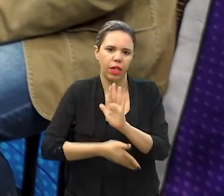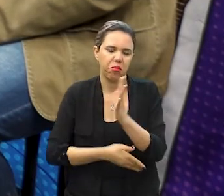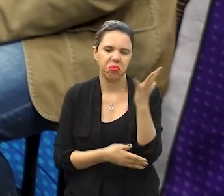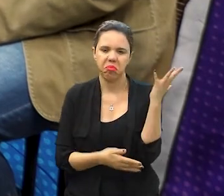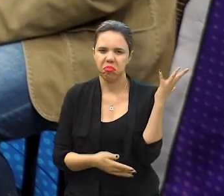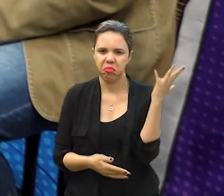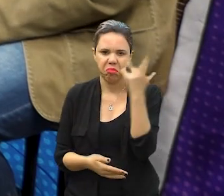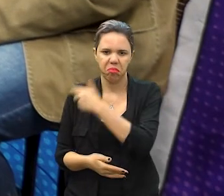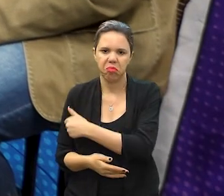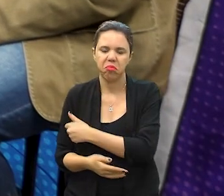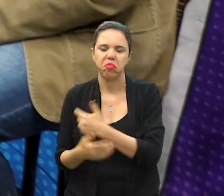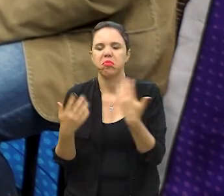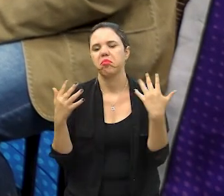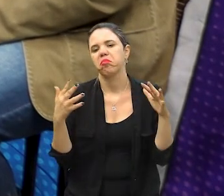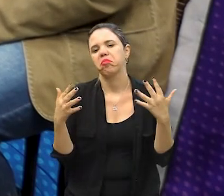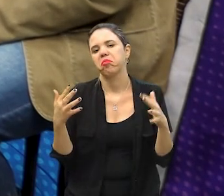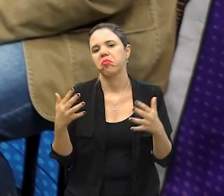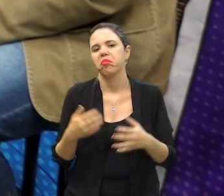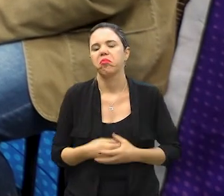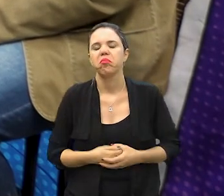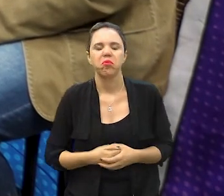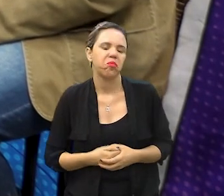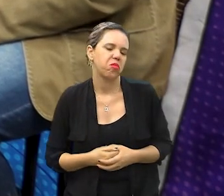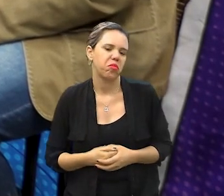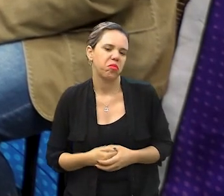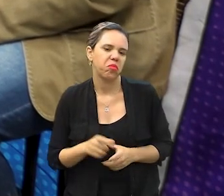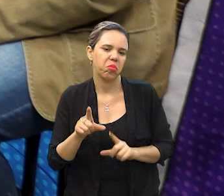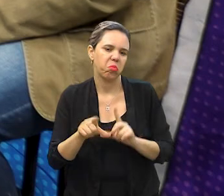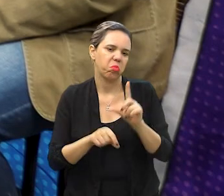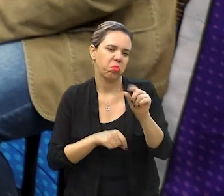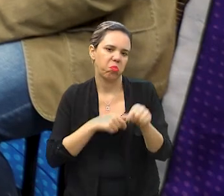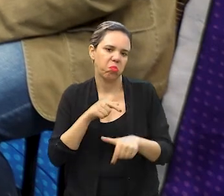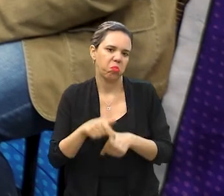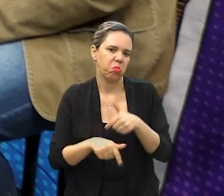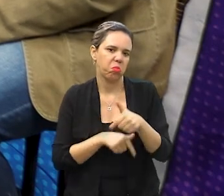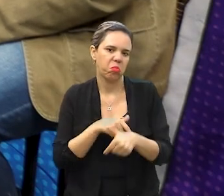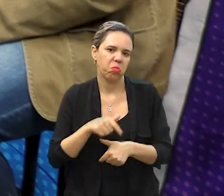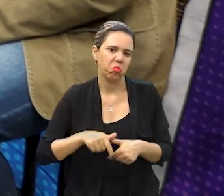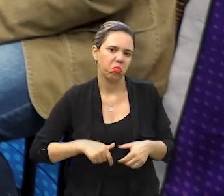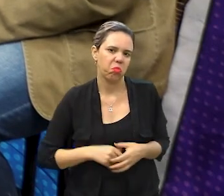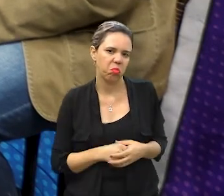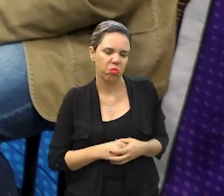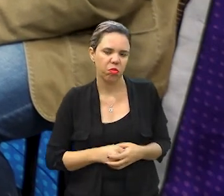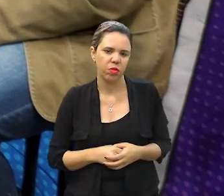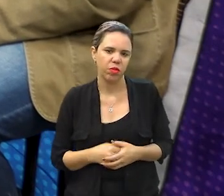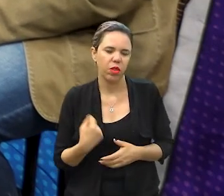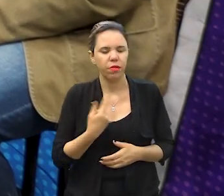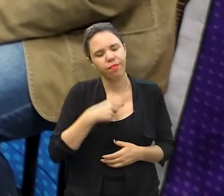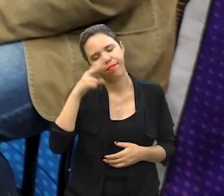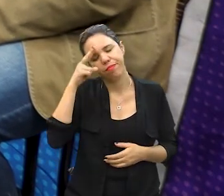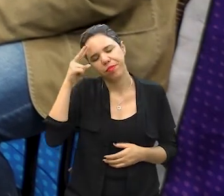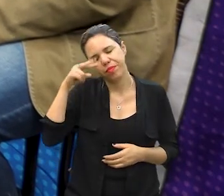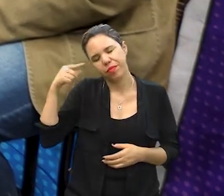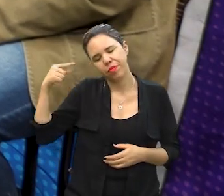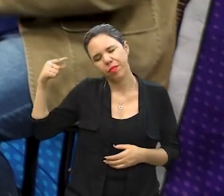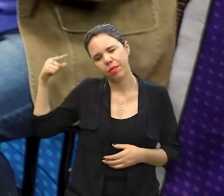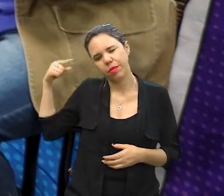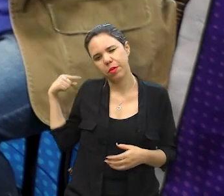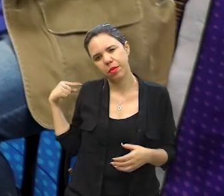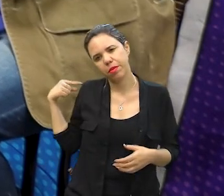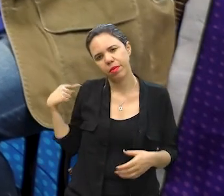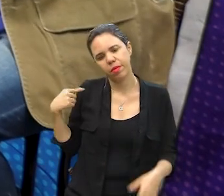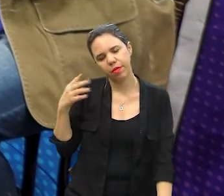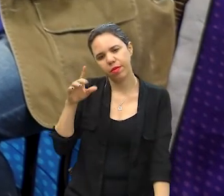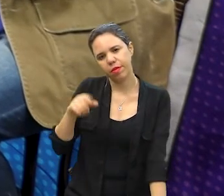linda, aliás, parabéns, né, pela escolha, pelo trabalho, e faz a gente lembrar, não sei